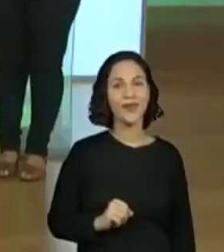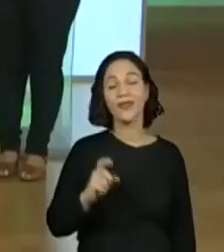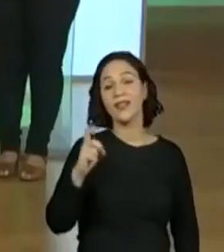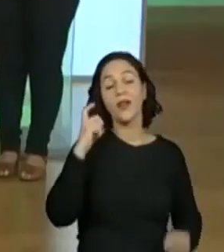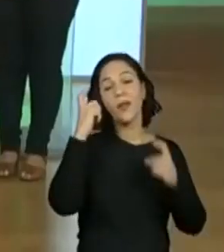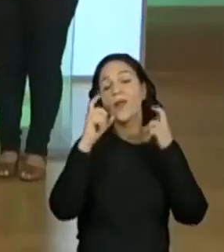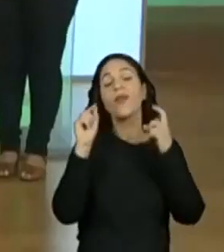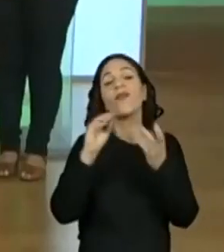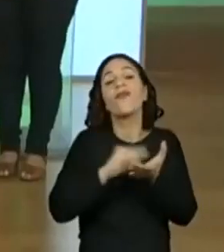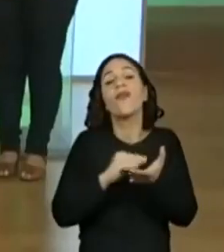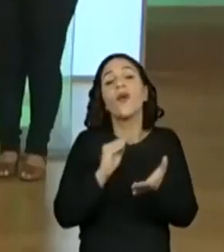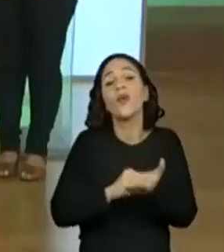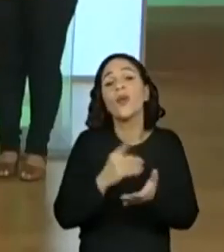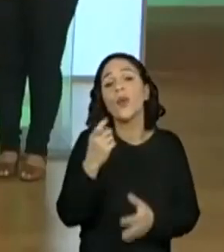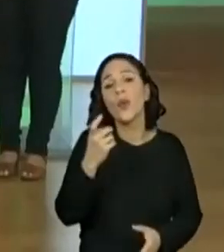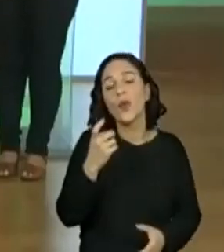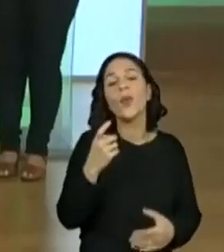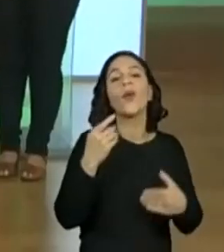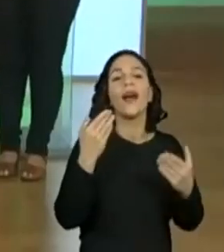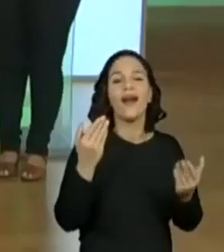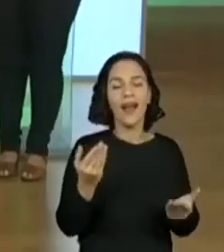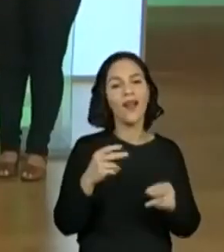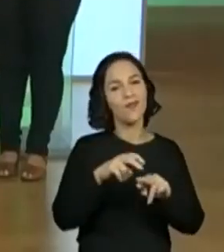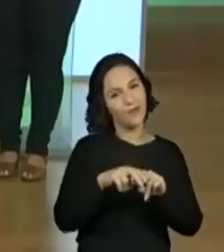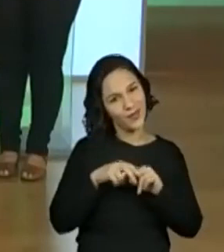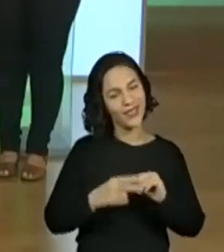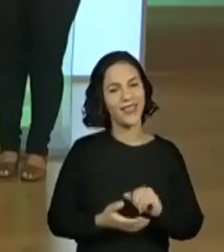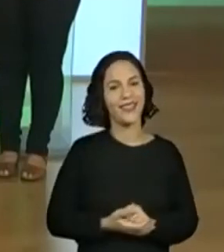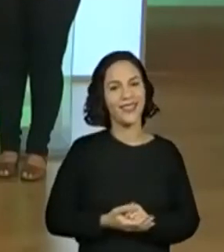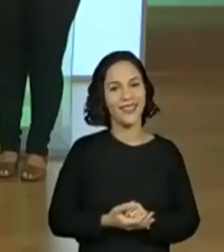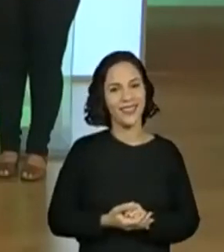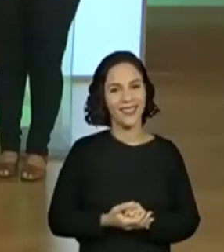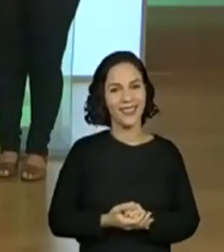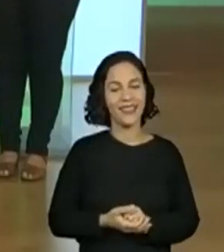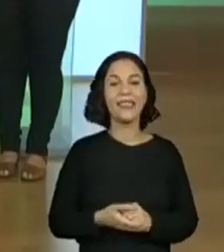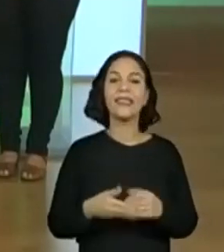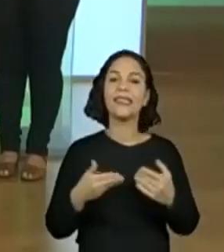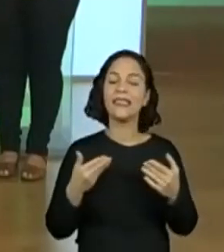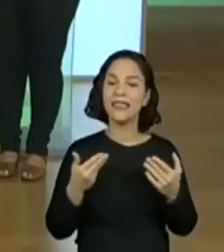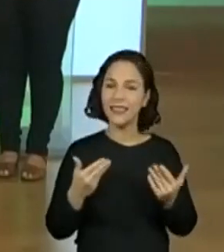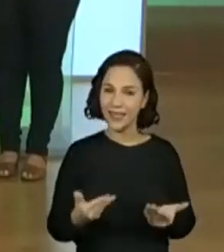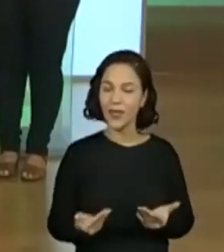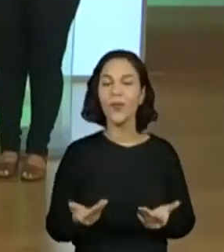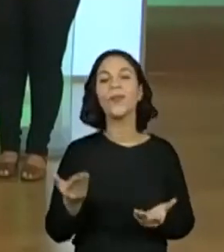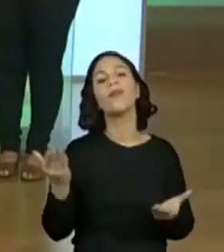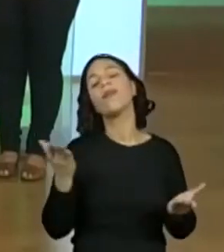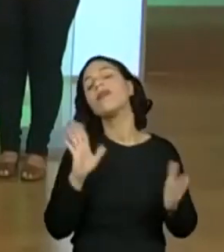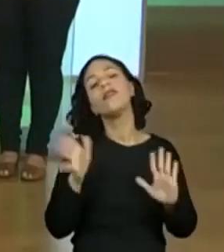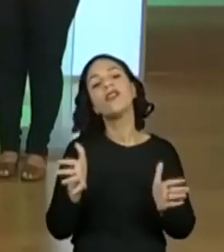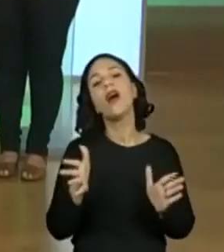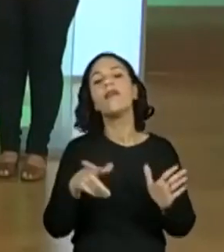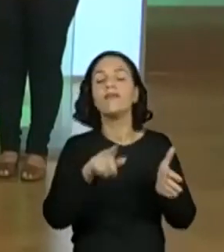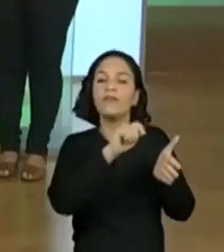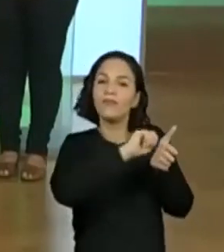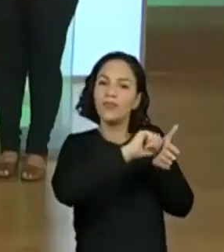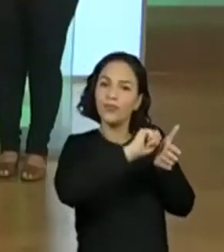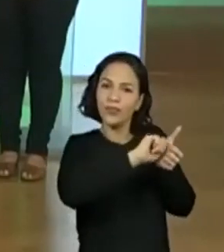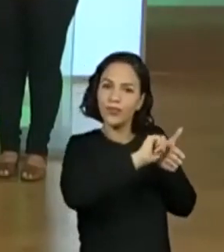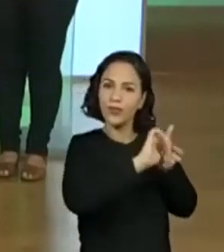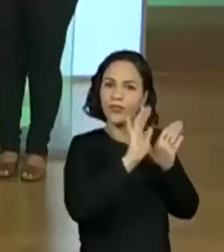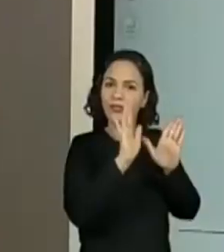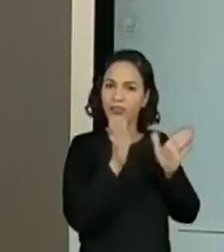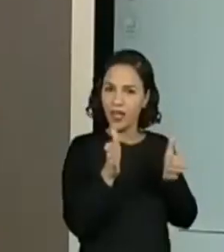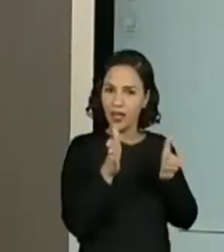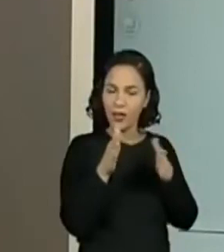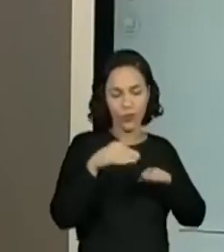preocupado com a ausência do escorregador tinha um motivo. Tá bom? Perfeito, então. Agora a gente já escreveu escorregador